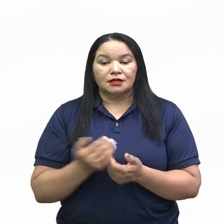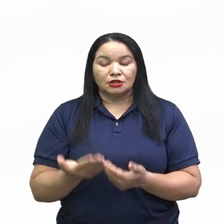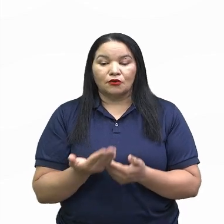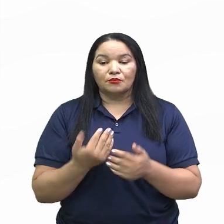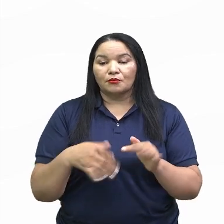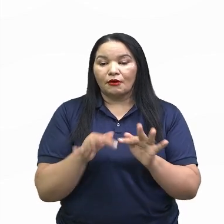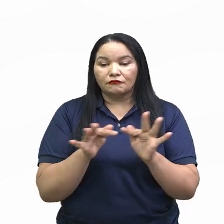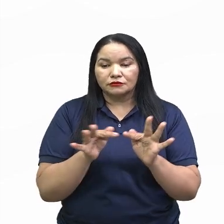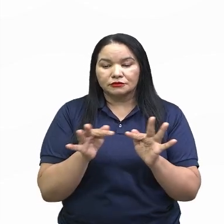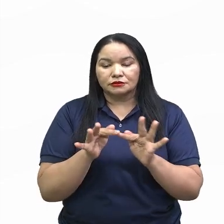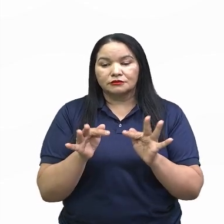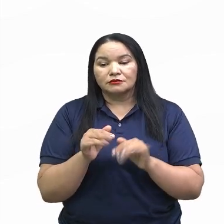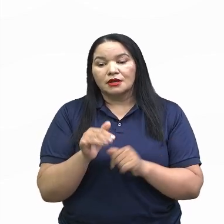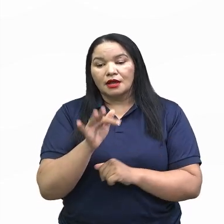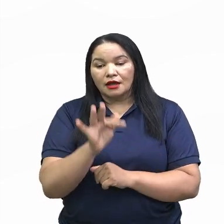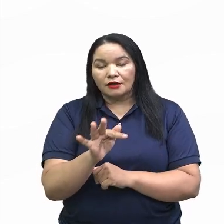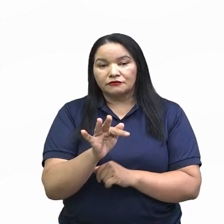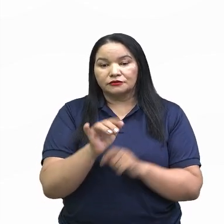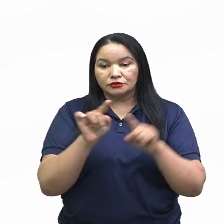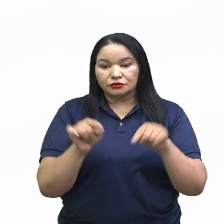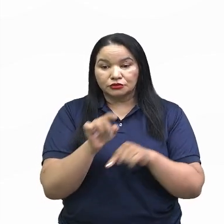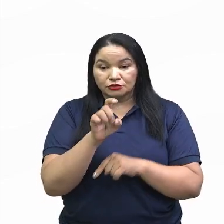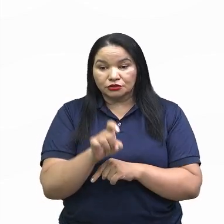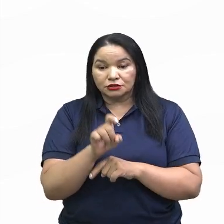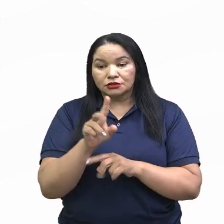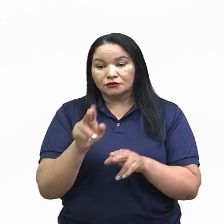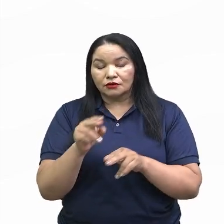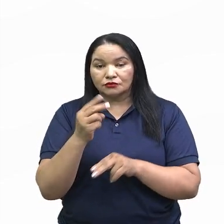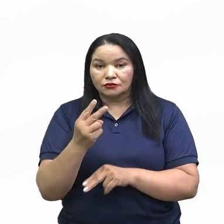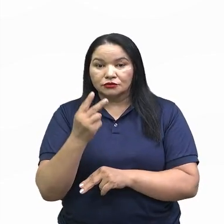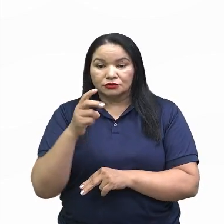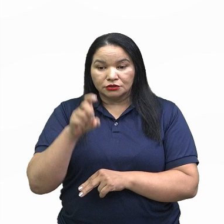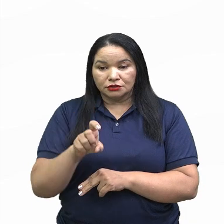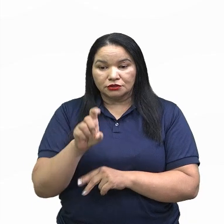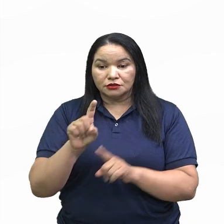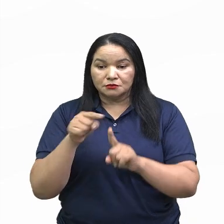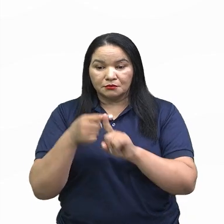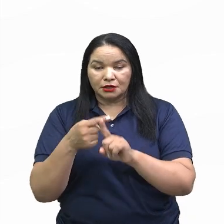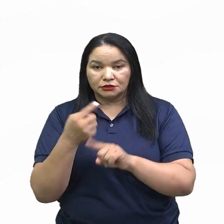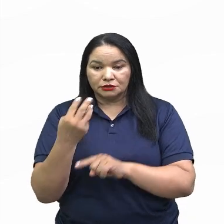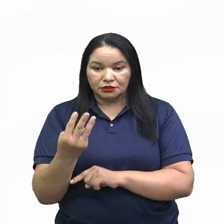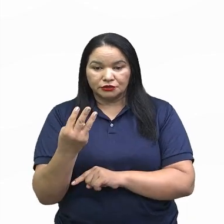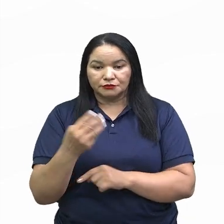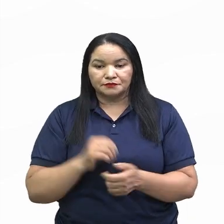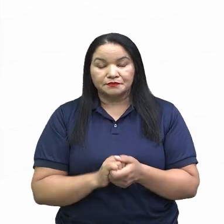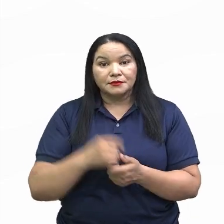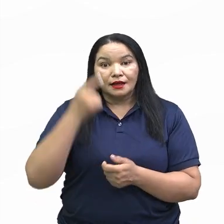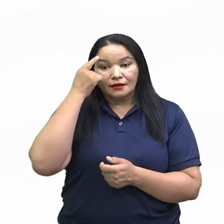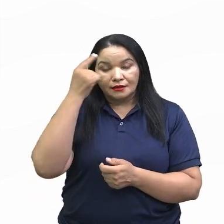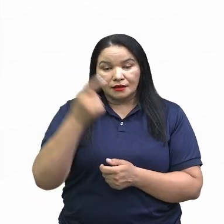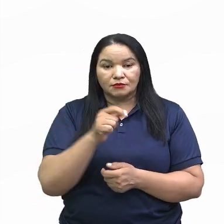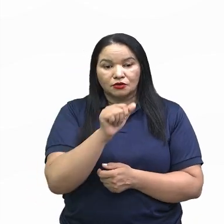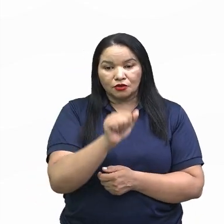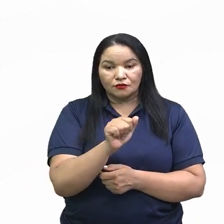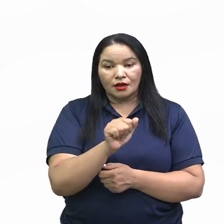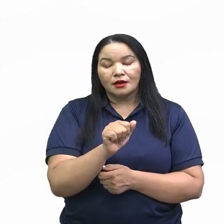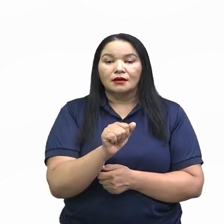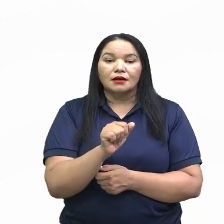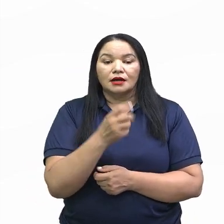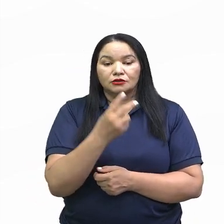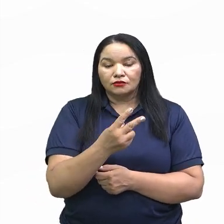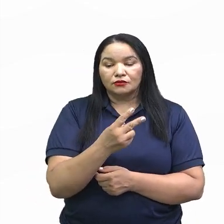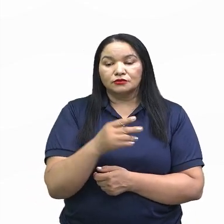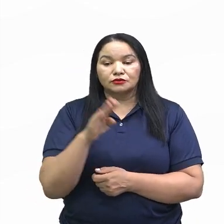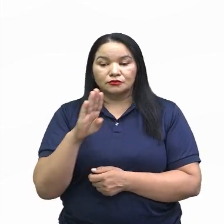afim f de x igual a 2x mais 3. Lembre que o a é 2 e o b é